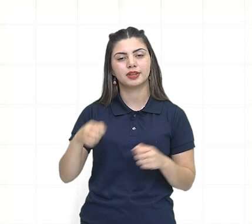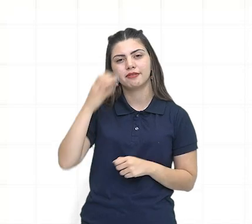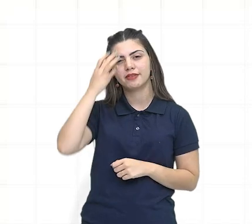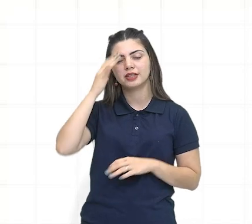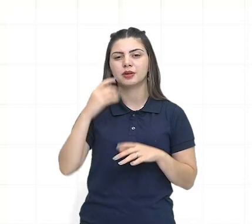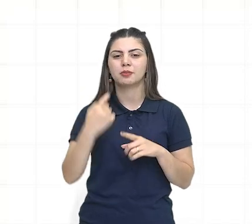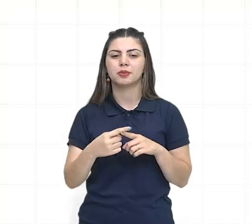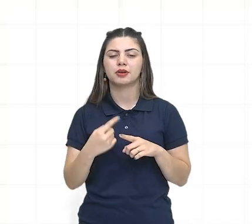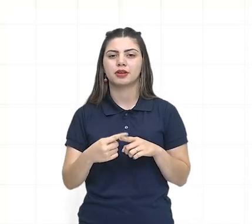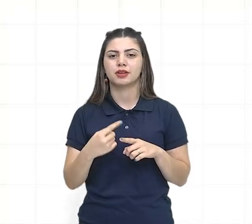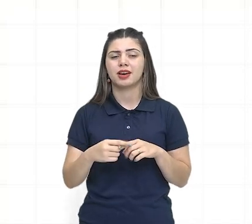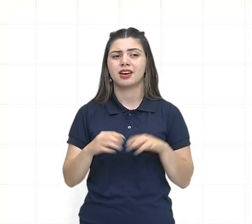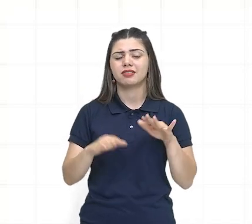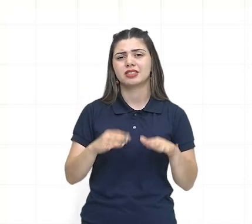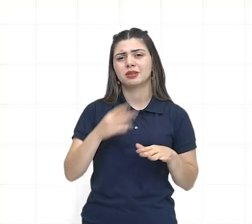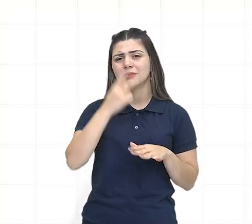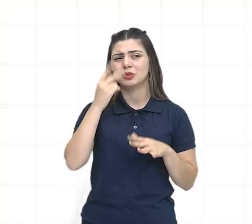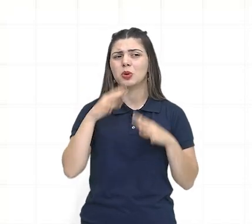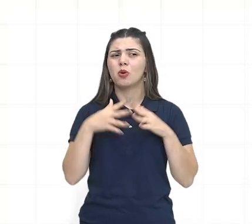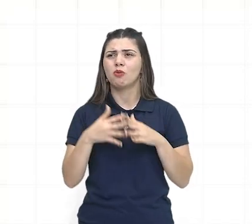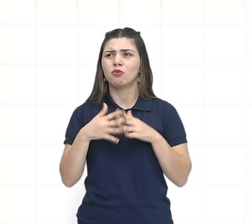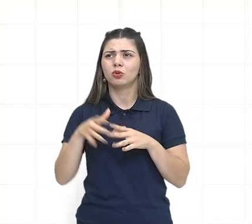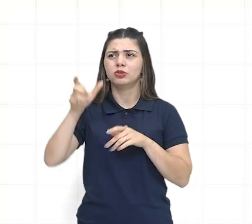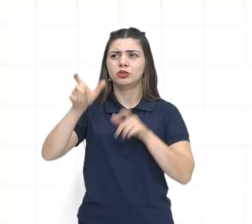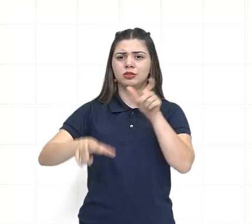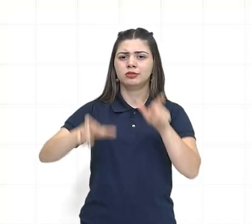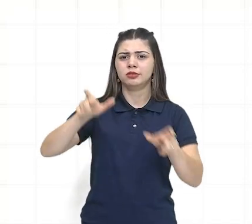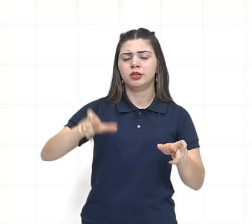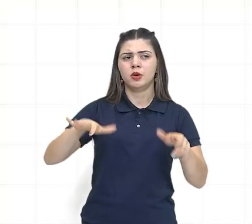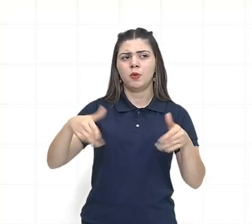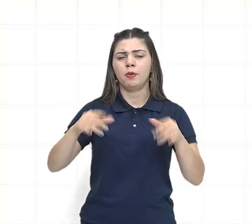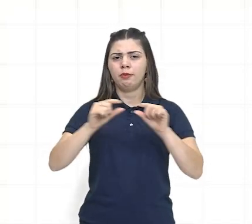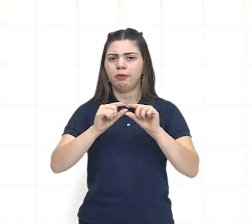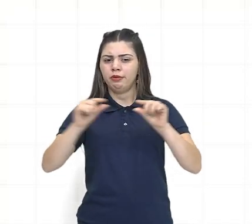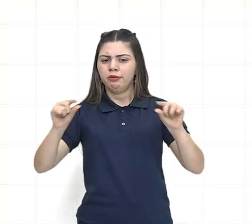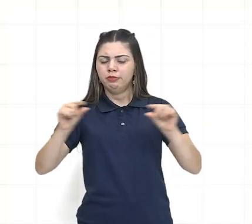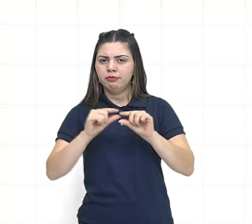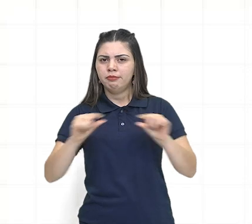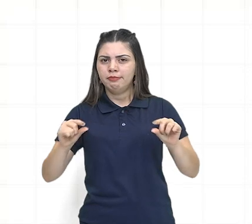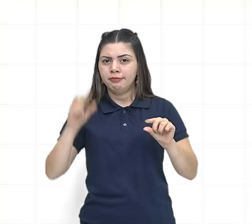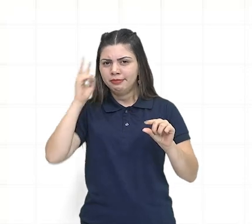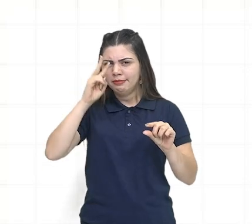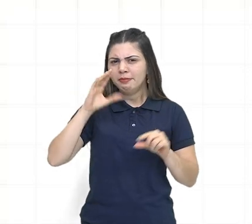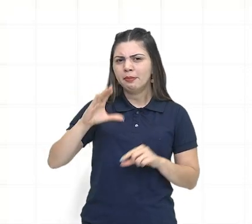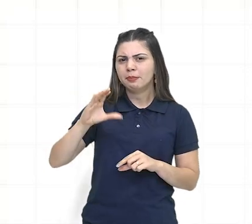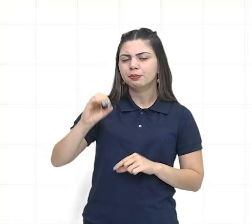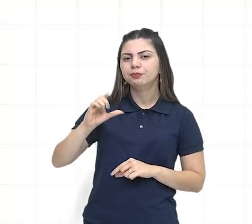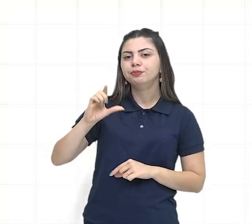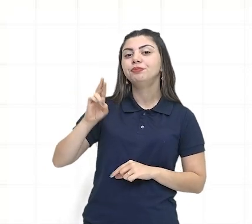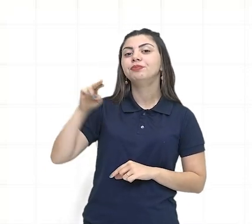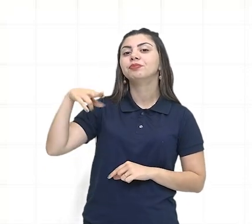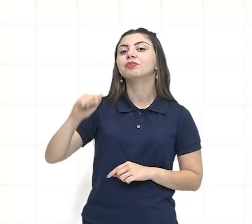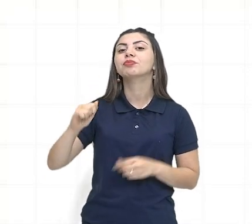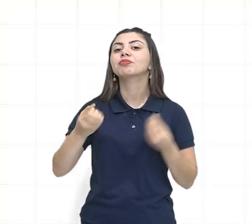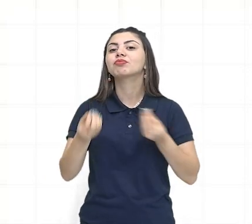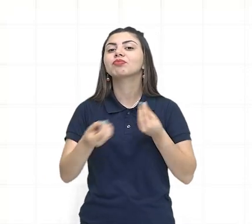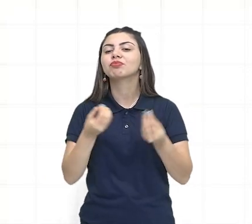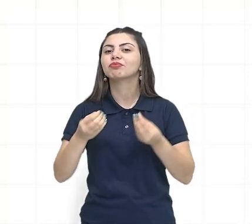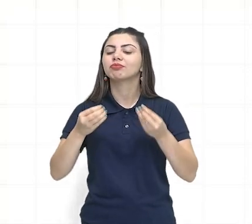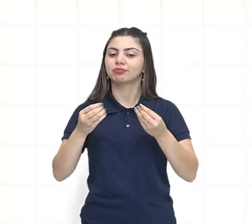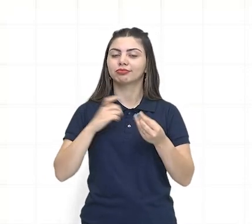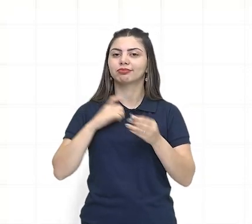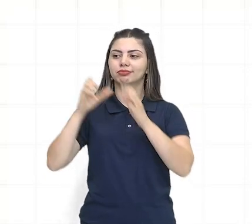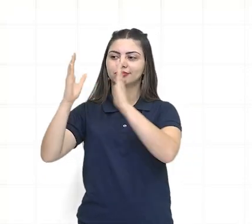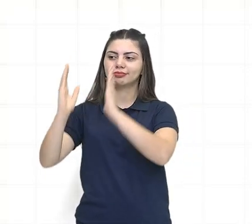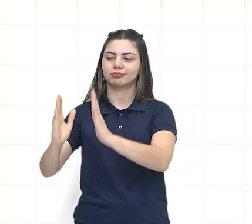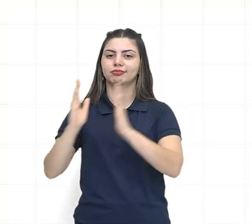vezes, a identificação, a pessoa confunde linha com coluna. Então, ó, quando falar coluna, em pé. Quando falar linha,